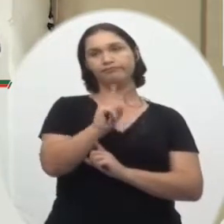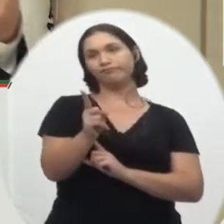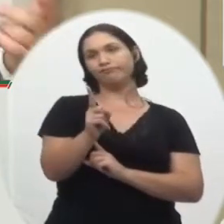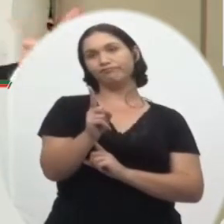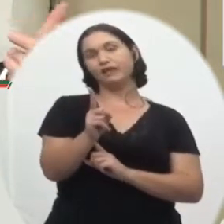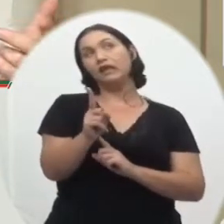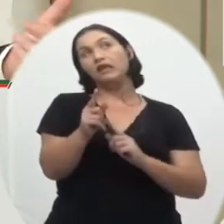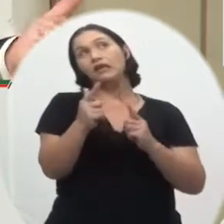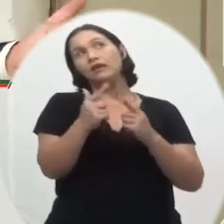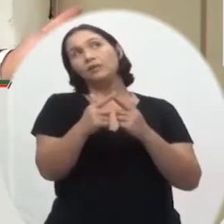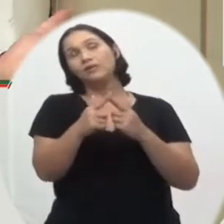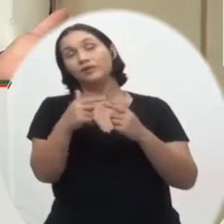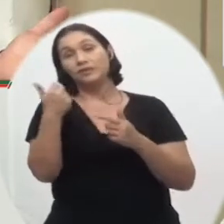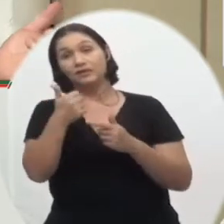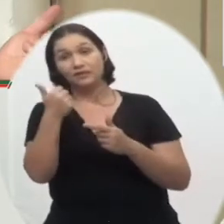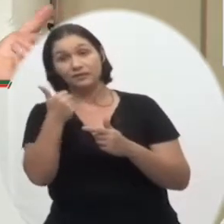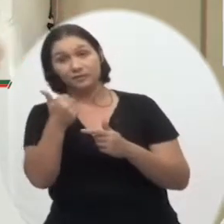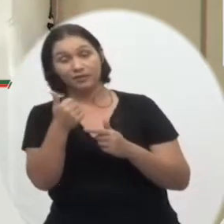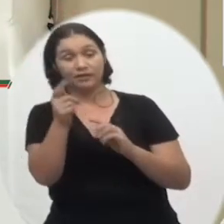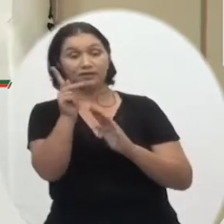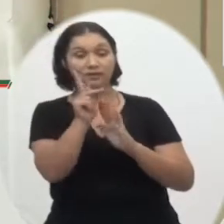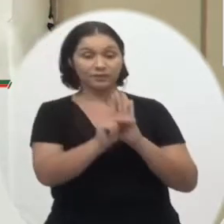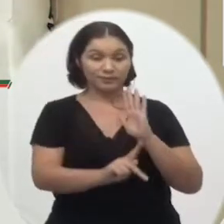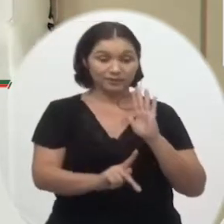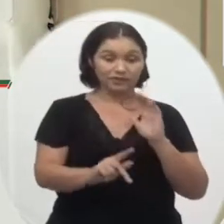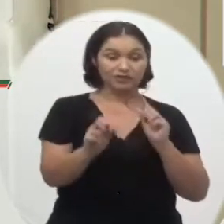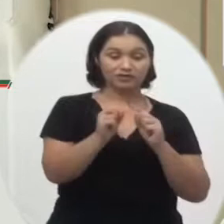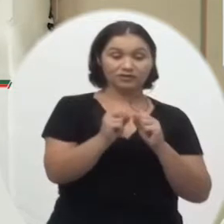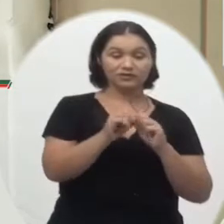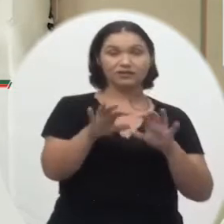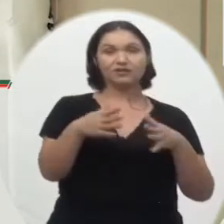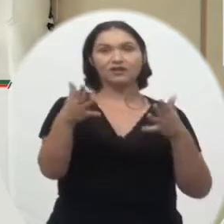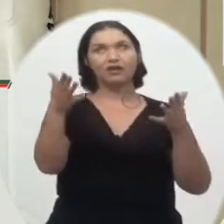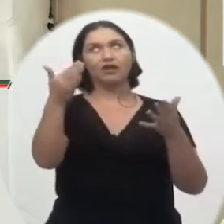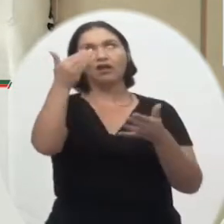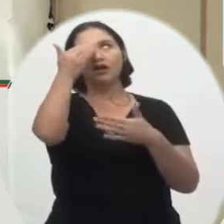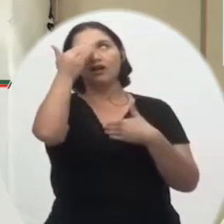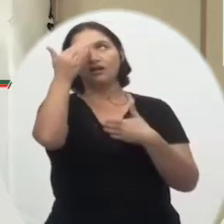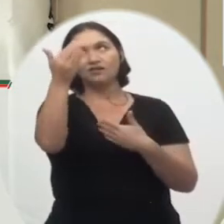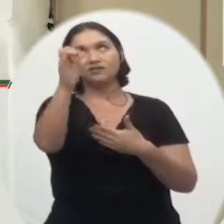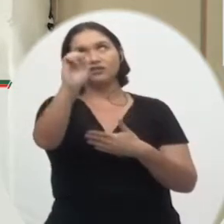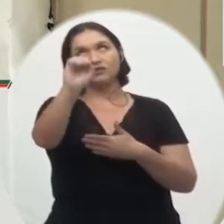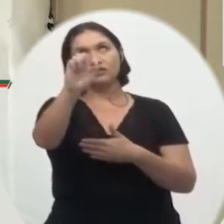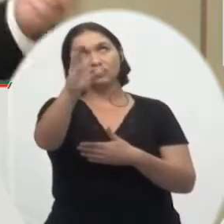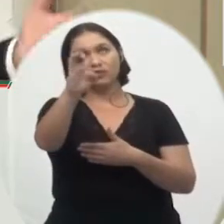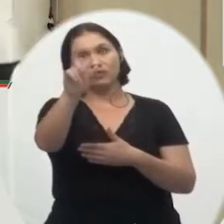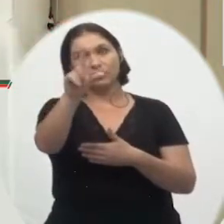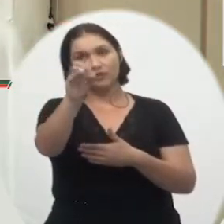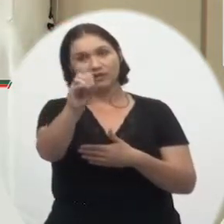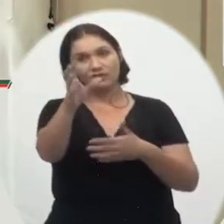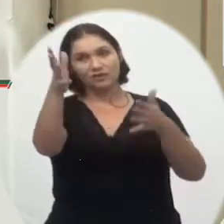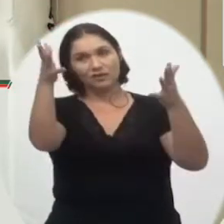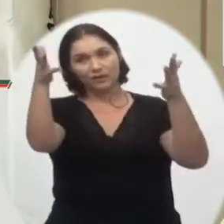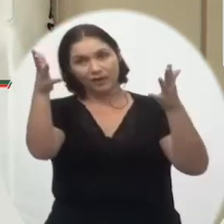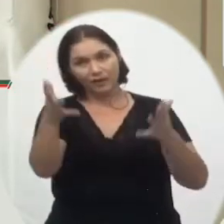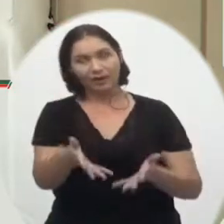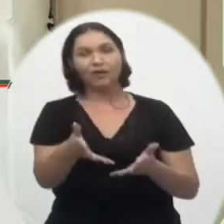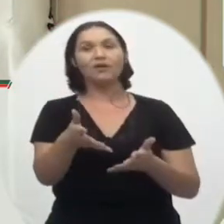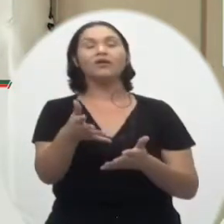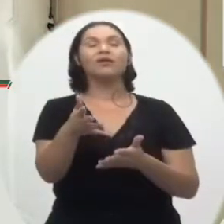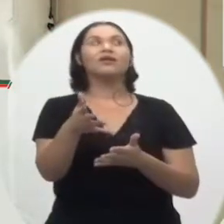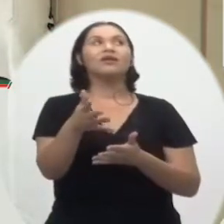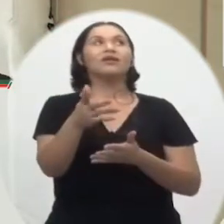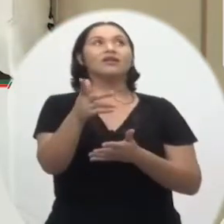um planejamento. Ainda bem que agora veio o Acélio, secretário lá da nossa região, e tomara que olhe, né? Eu sempre reclamei muito que o nosso sul é